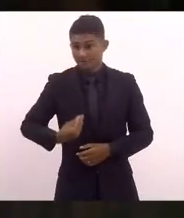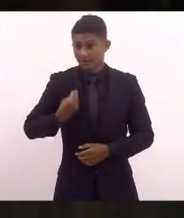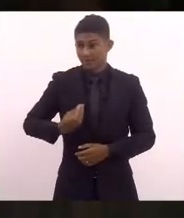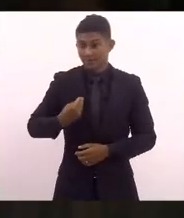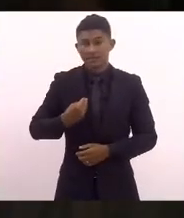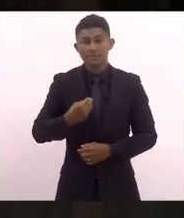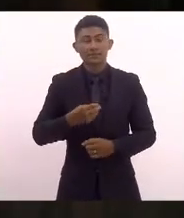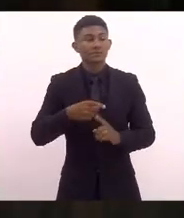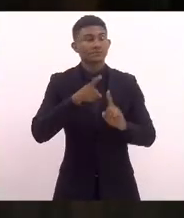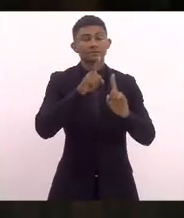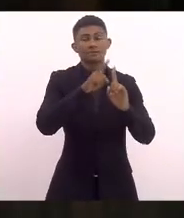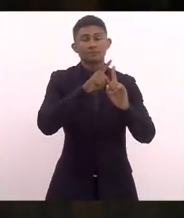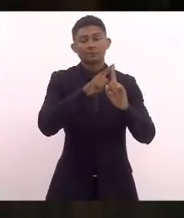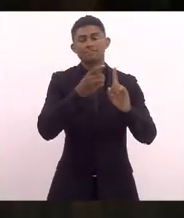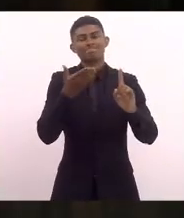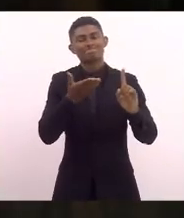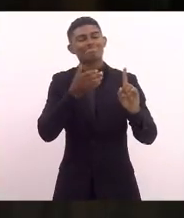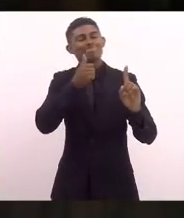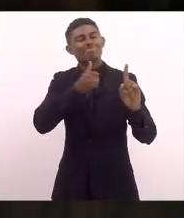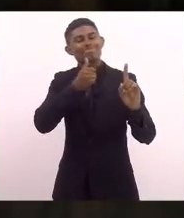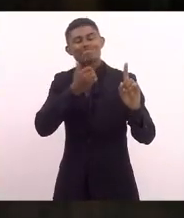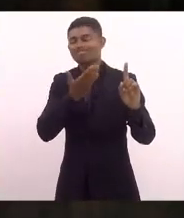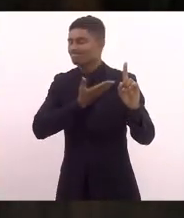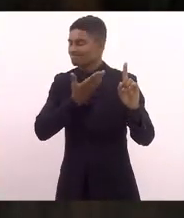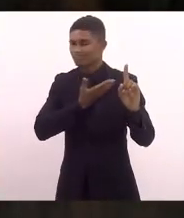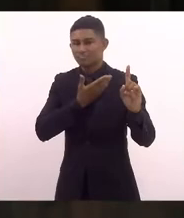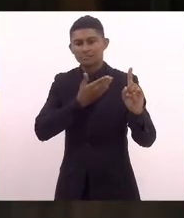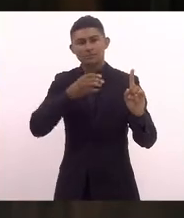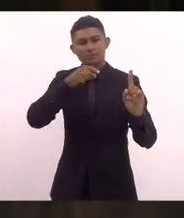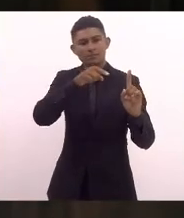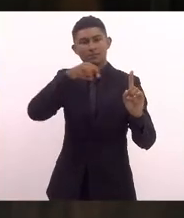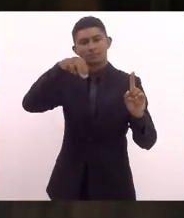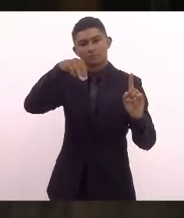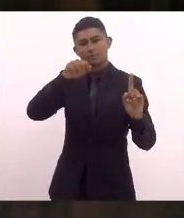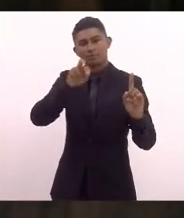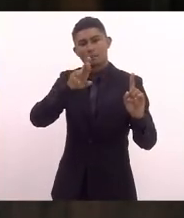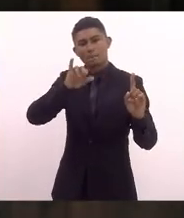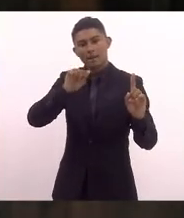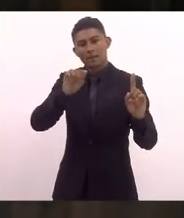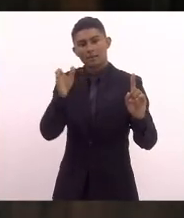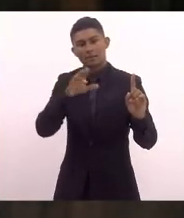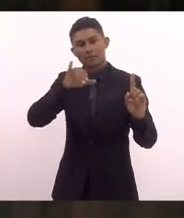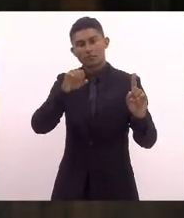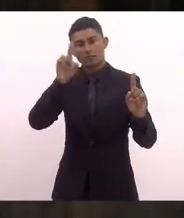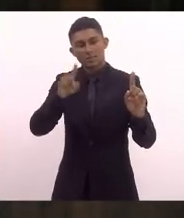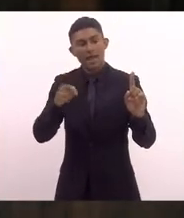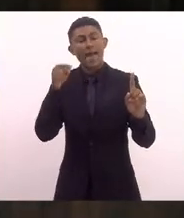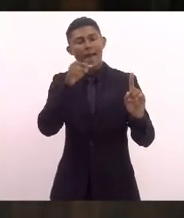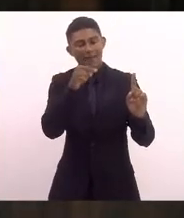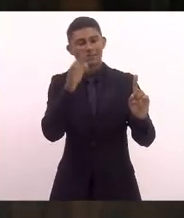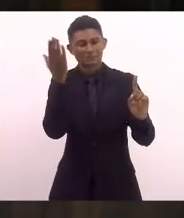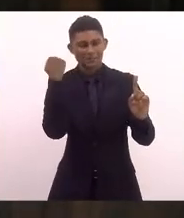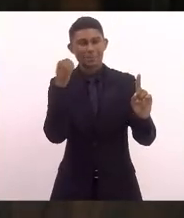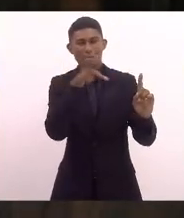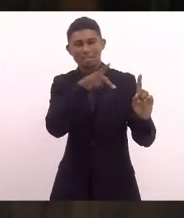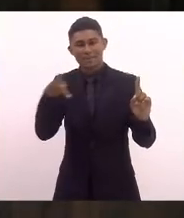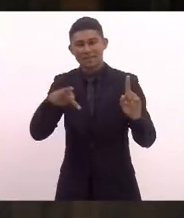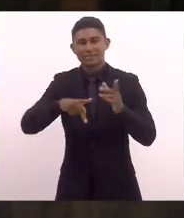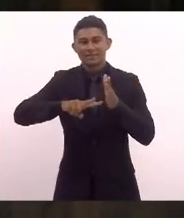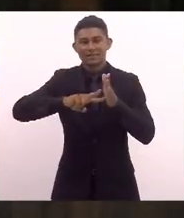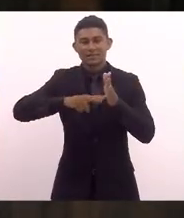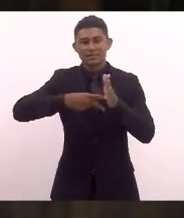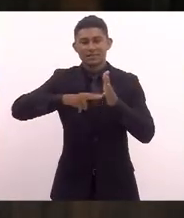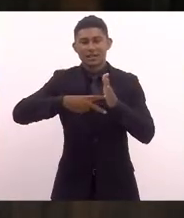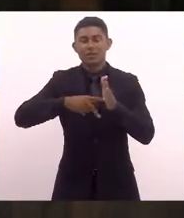delas é uma grande companheira, Maria José dos Santos Peixoto, a eterna presidente do Sindicato